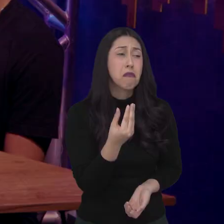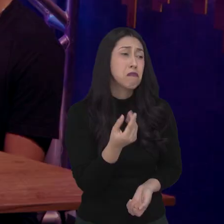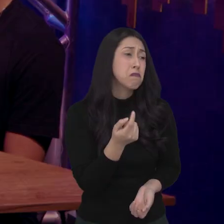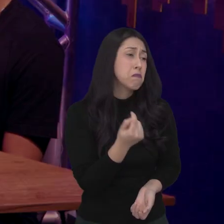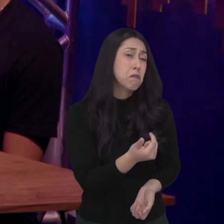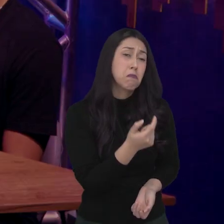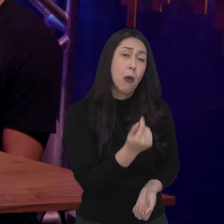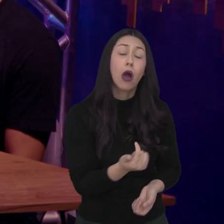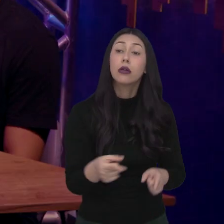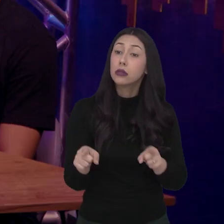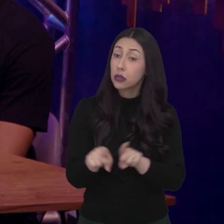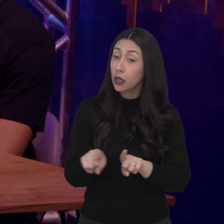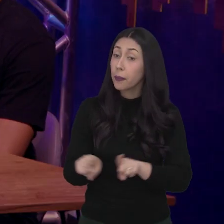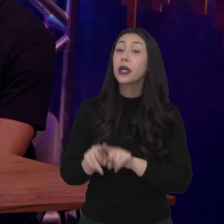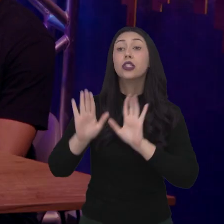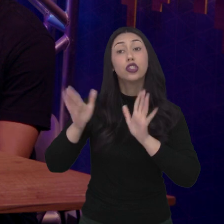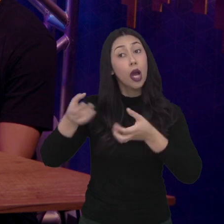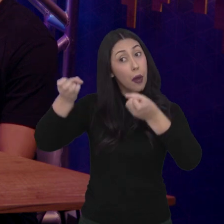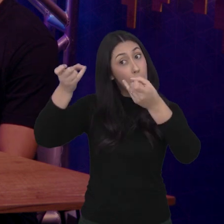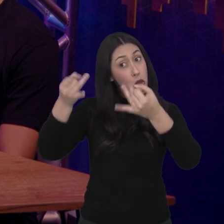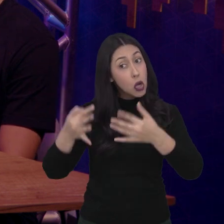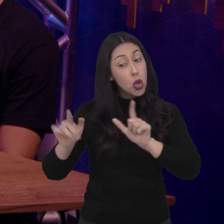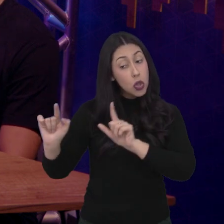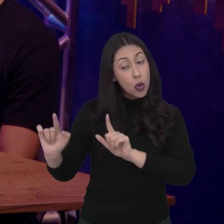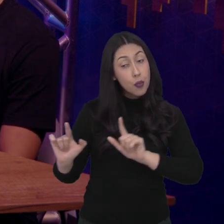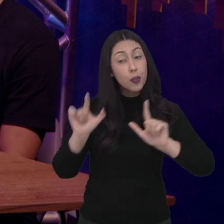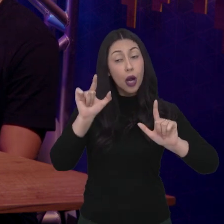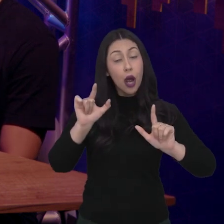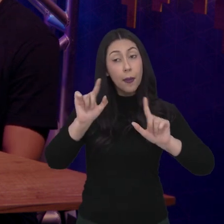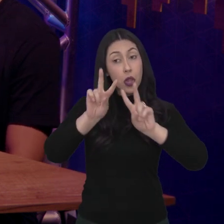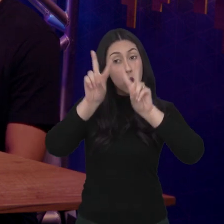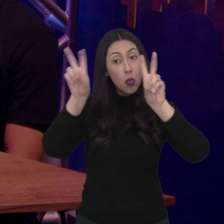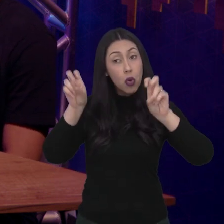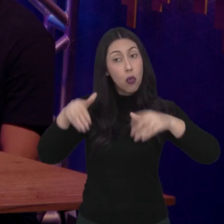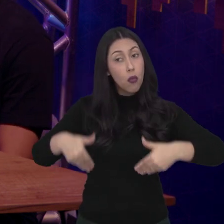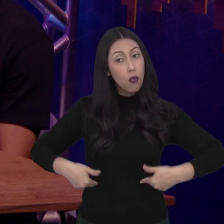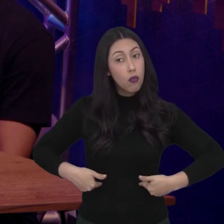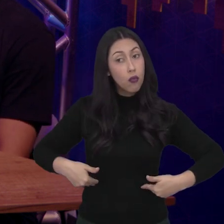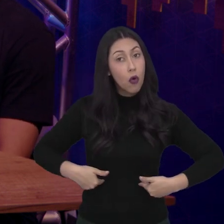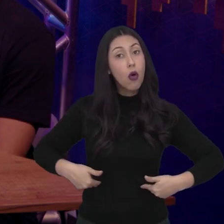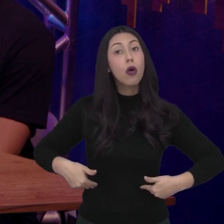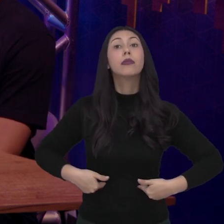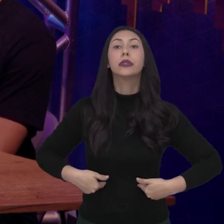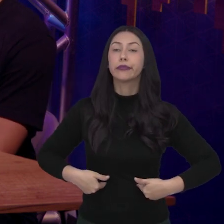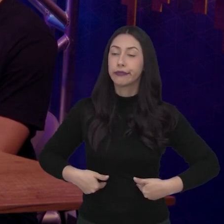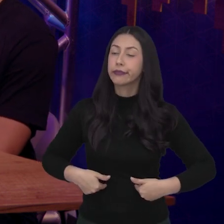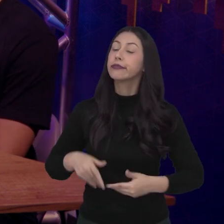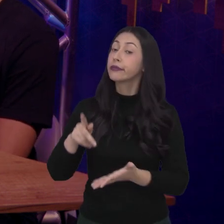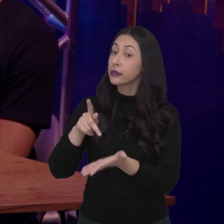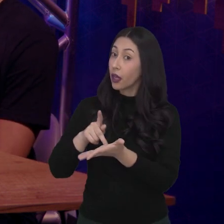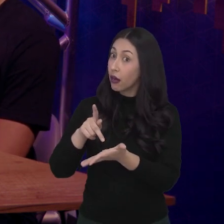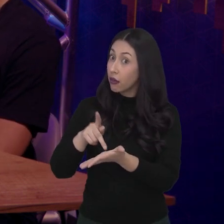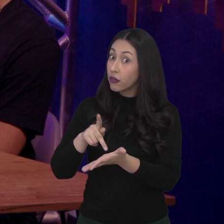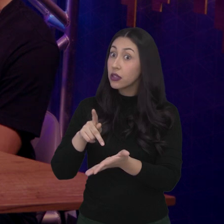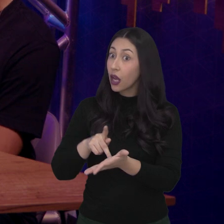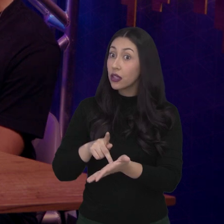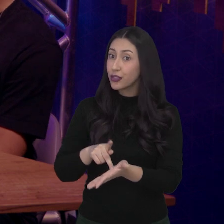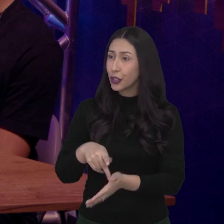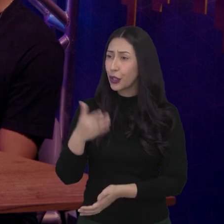direito. Inclusive, então, a gente falou disso no programa de fome, né? Exatamente. No episódio sobre fome, que realmente